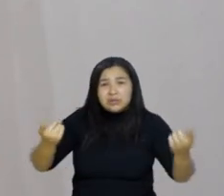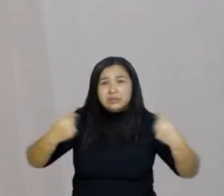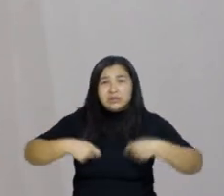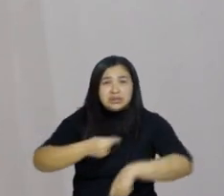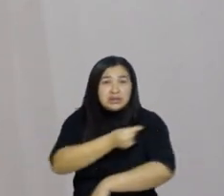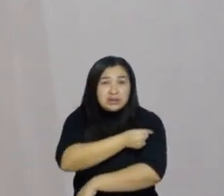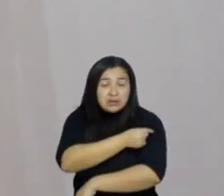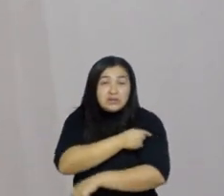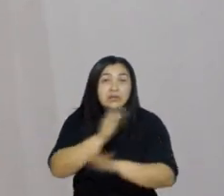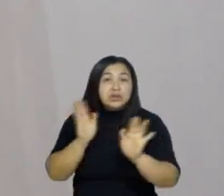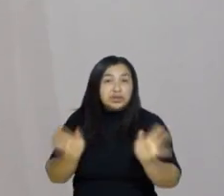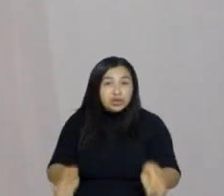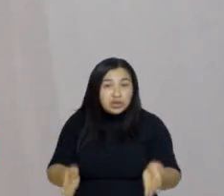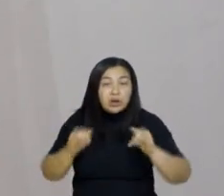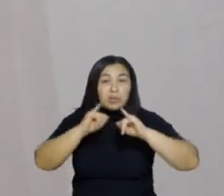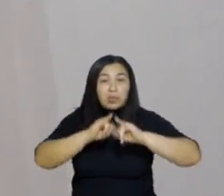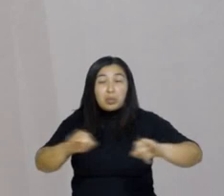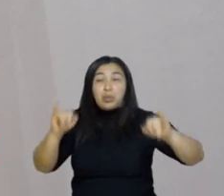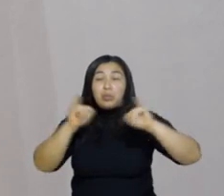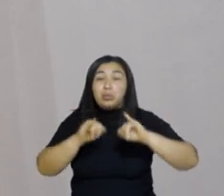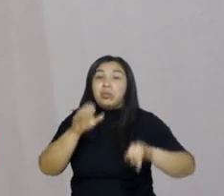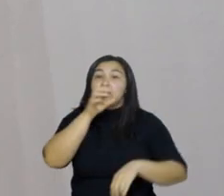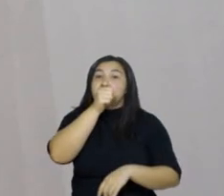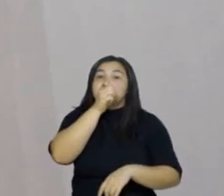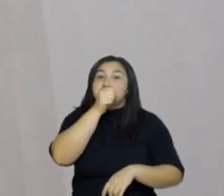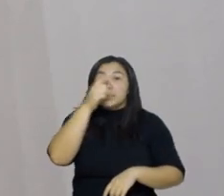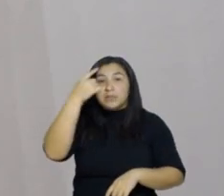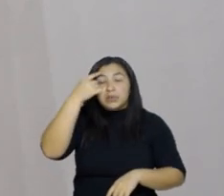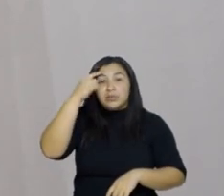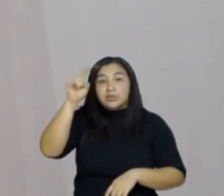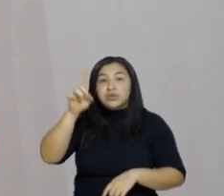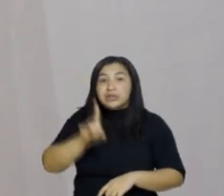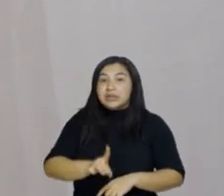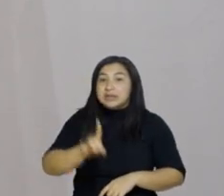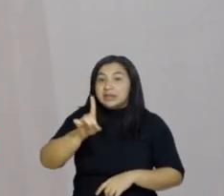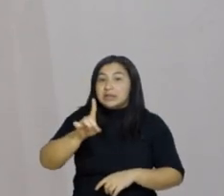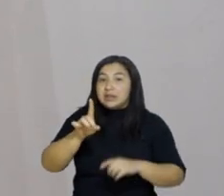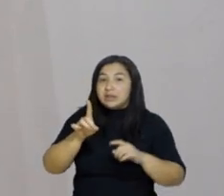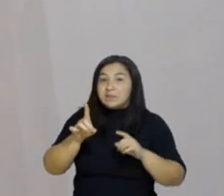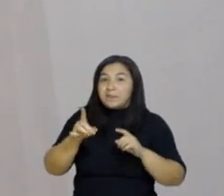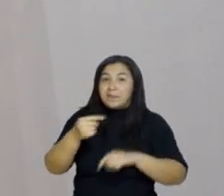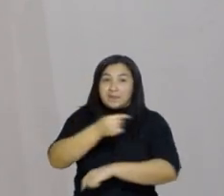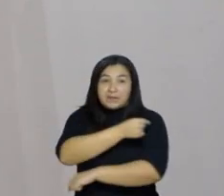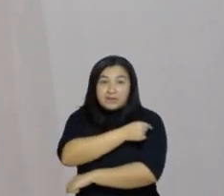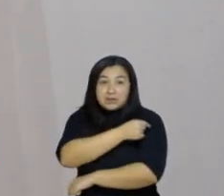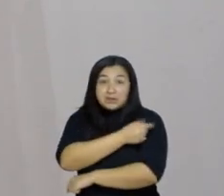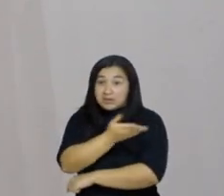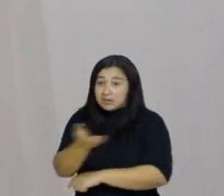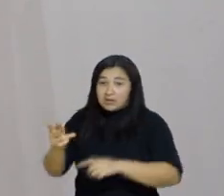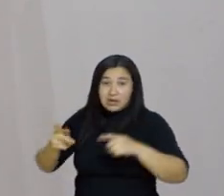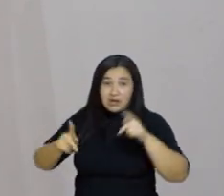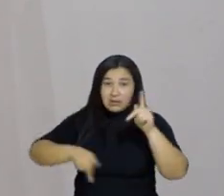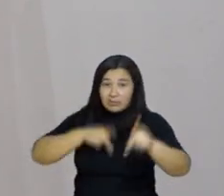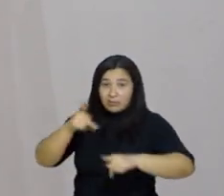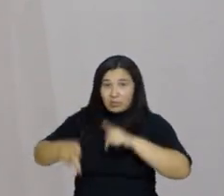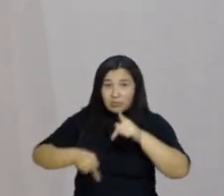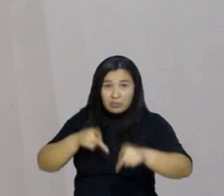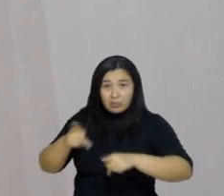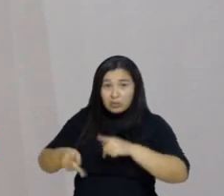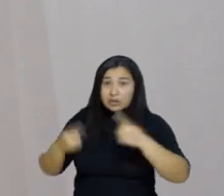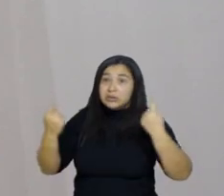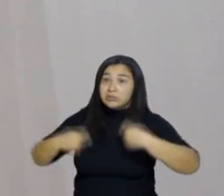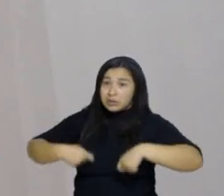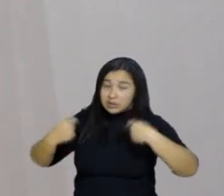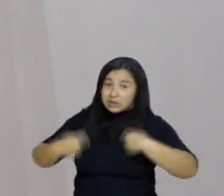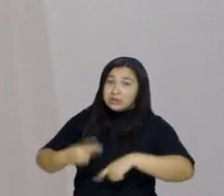campanha. Teve, sábado foi o dia D, dia de vacinação. A população não está consciente de que tem que procurar,